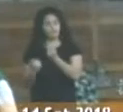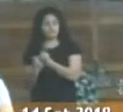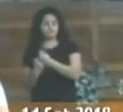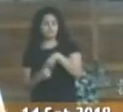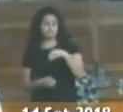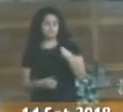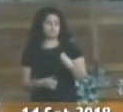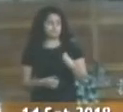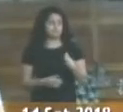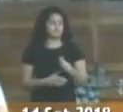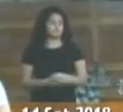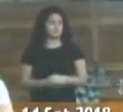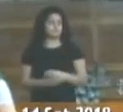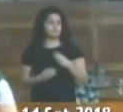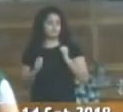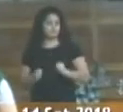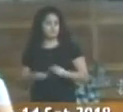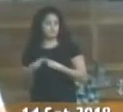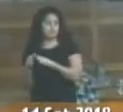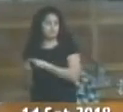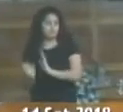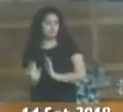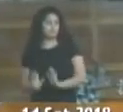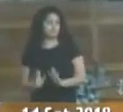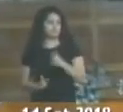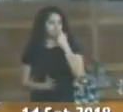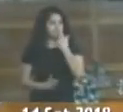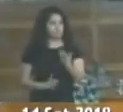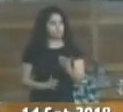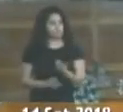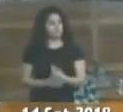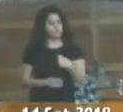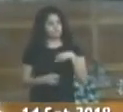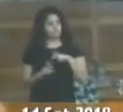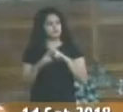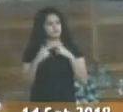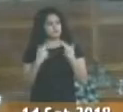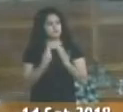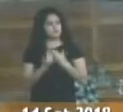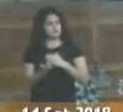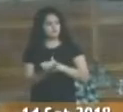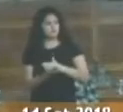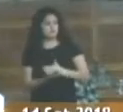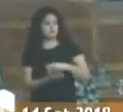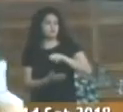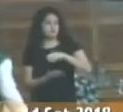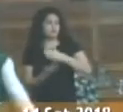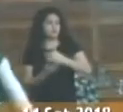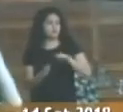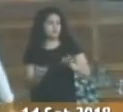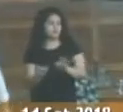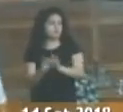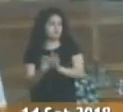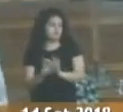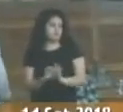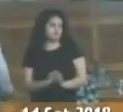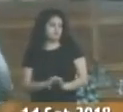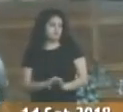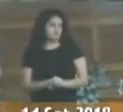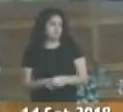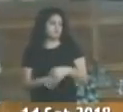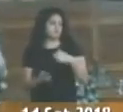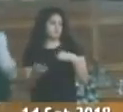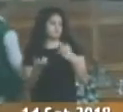está presente para encaminhar, mas me parece, porque uma audiência pública ela vai do início até o final, não é isso?